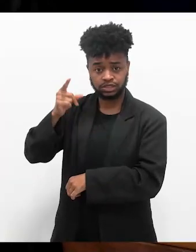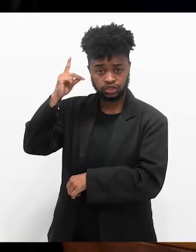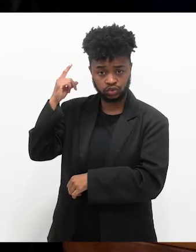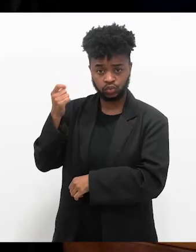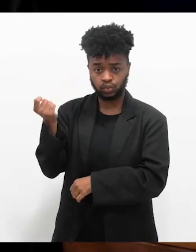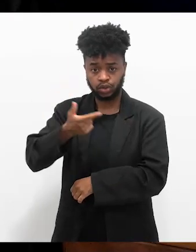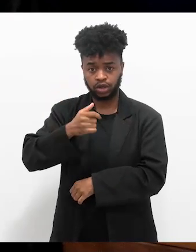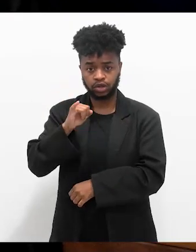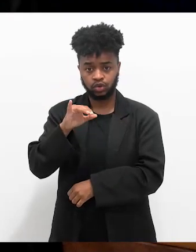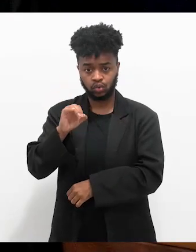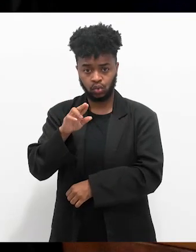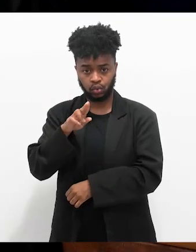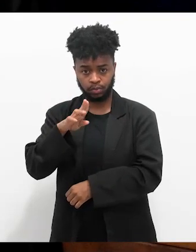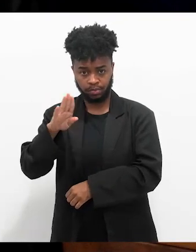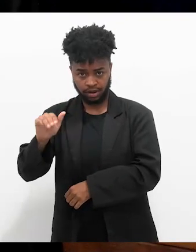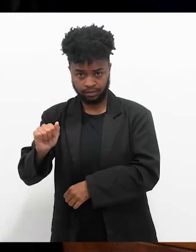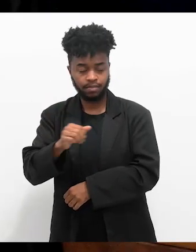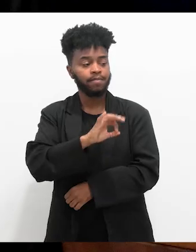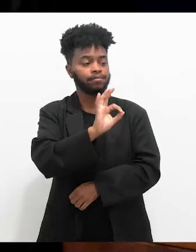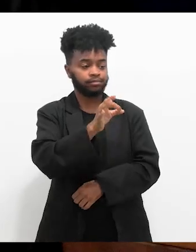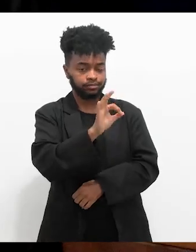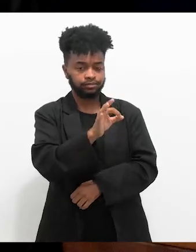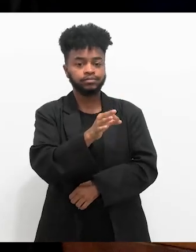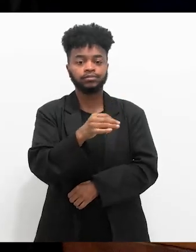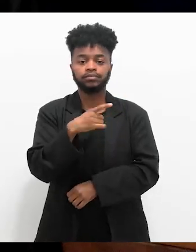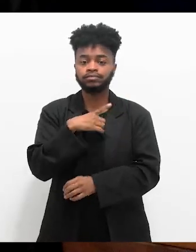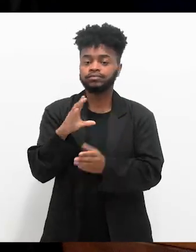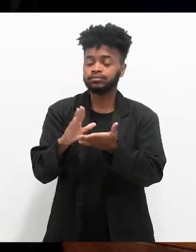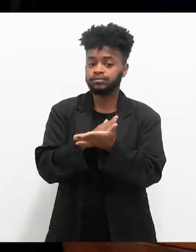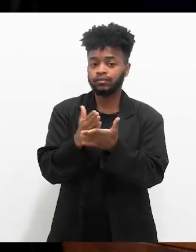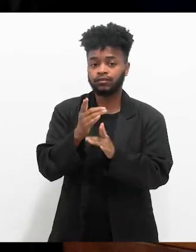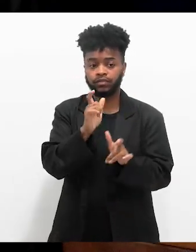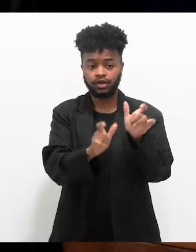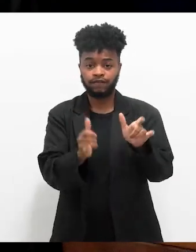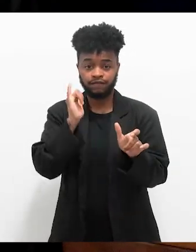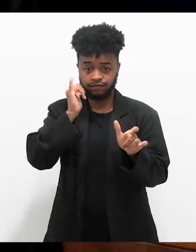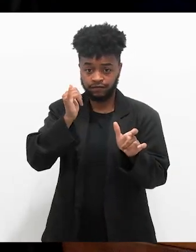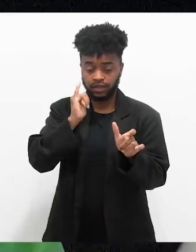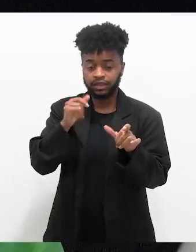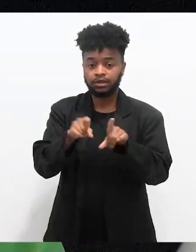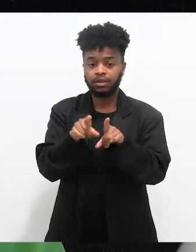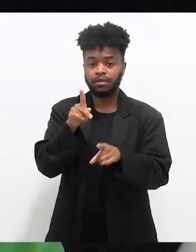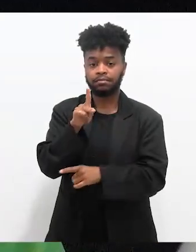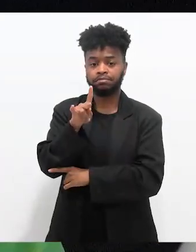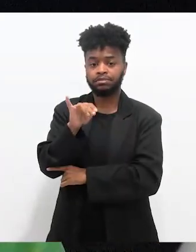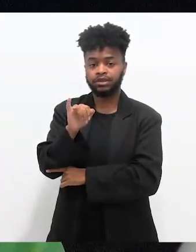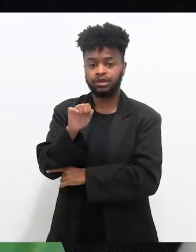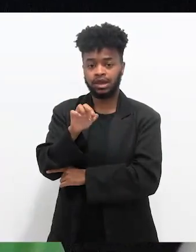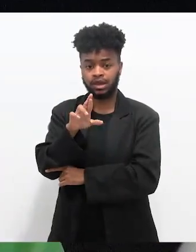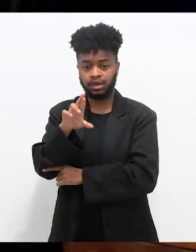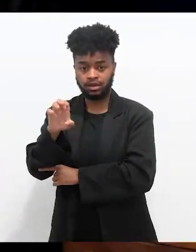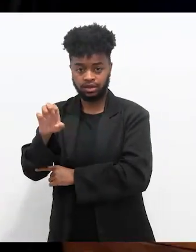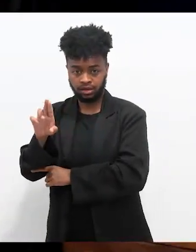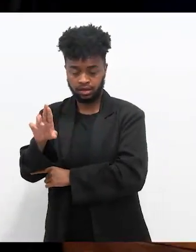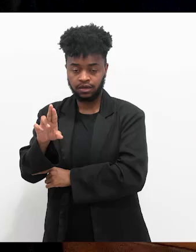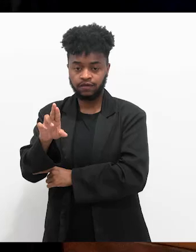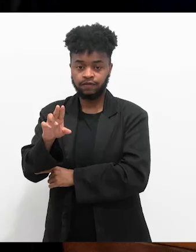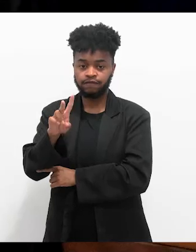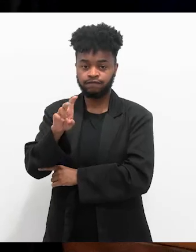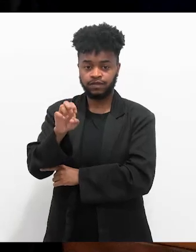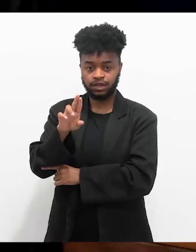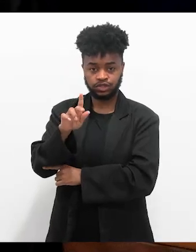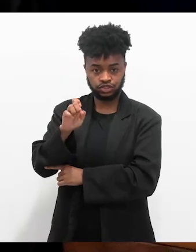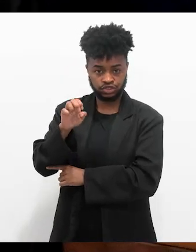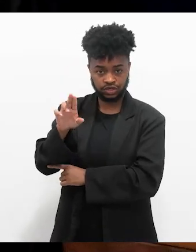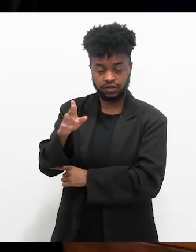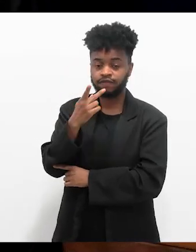muitos relatos como a cidade Pierre Verger, vou dizer até mesmo para que os candomblecistas conhecem muito, já relatava esse